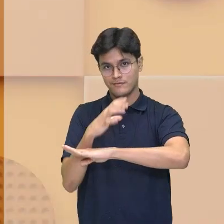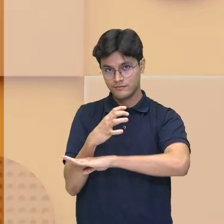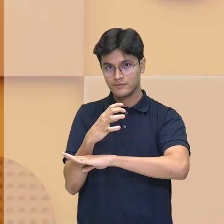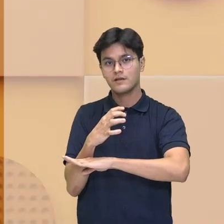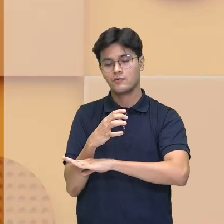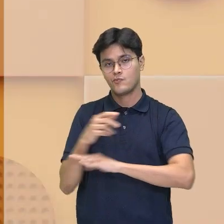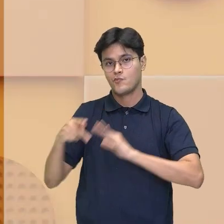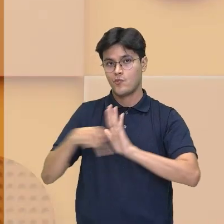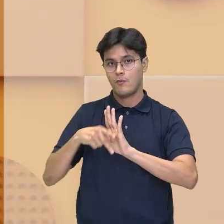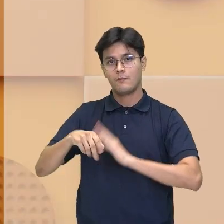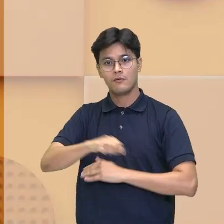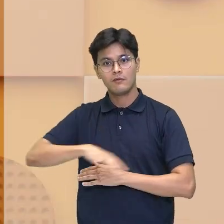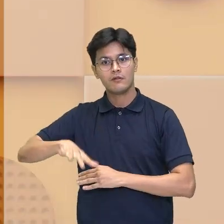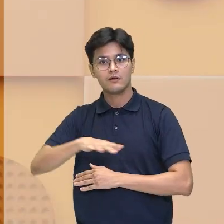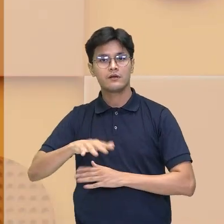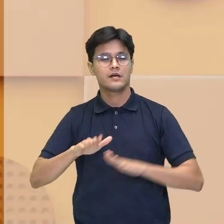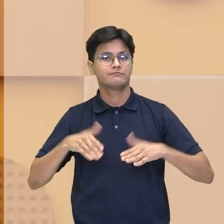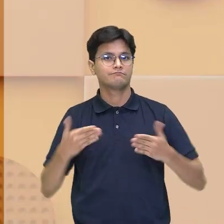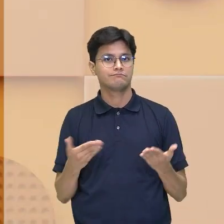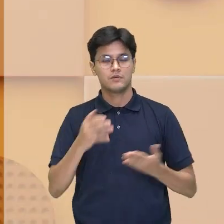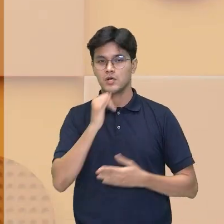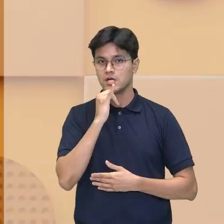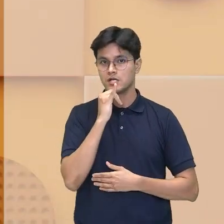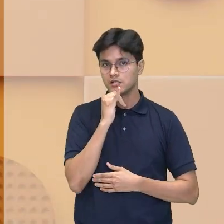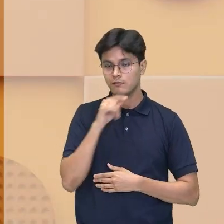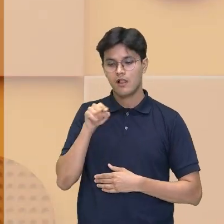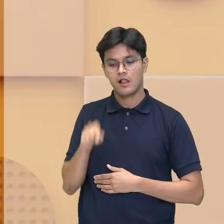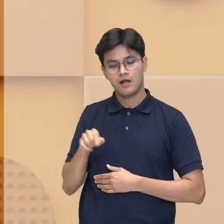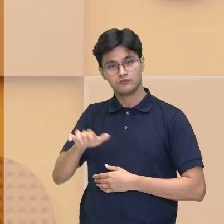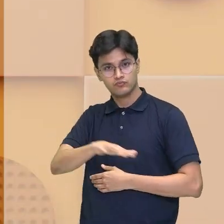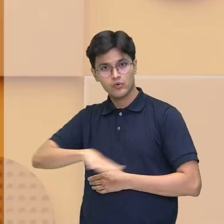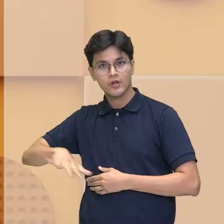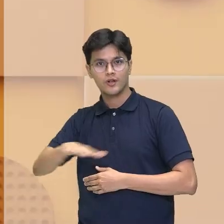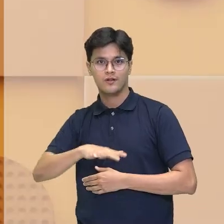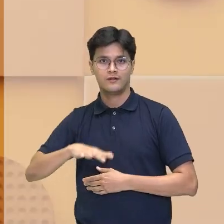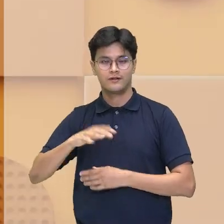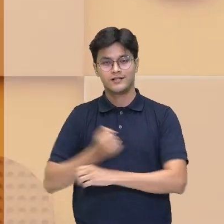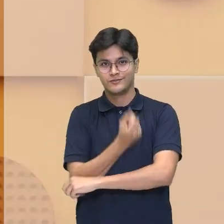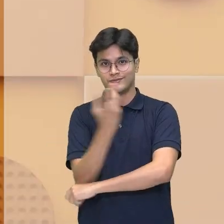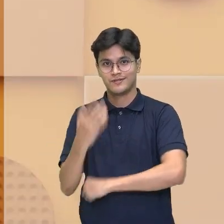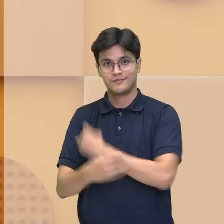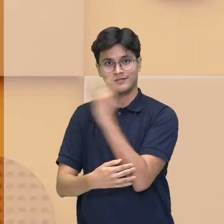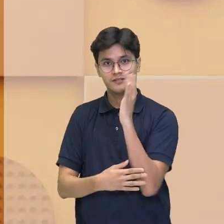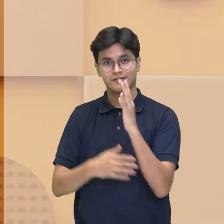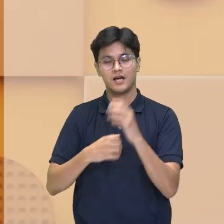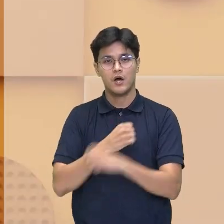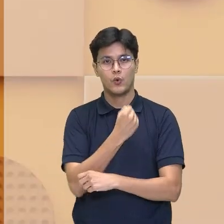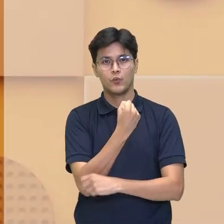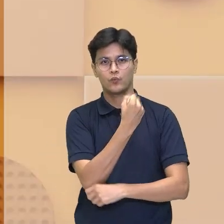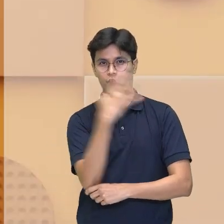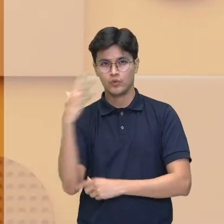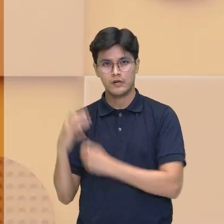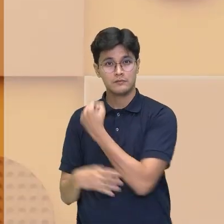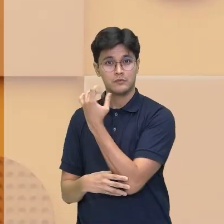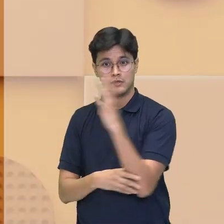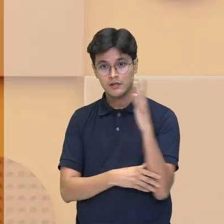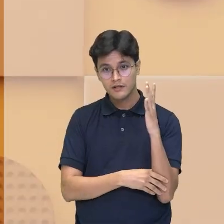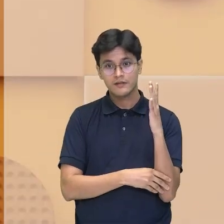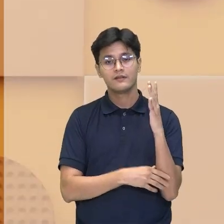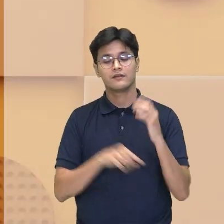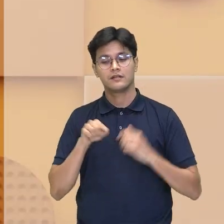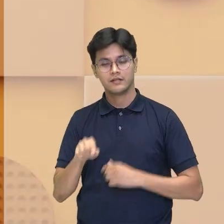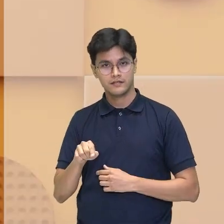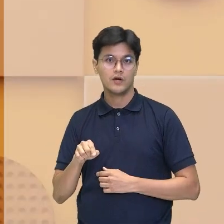vai naquela unidade, naquela reserva ambiental ou florestal, para a retirada de uma matéria-prima, mas você vai